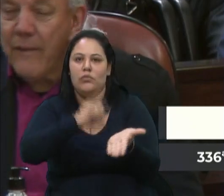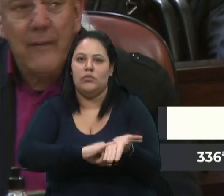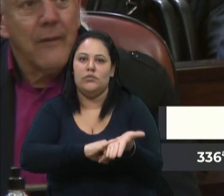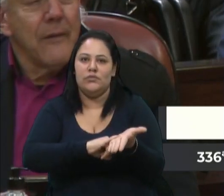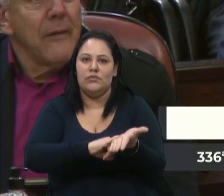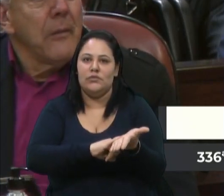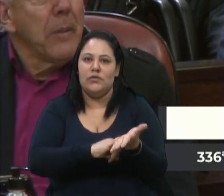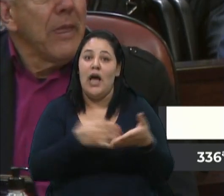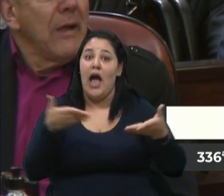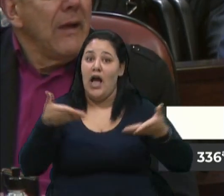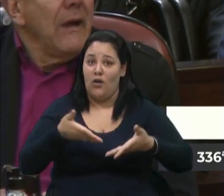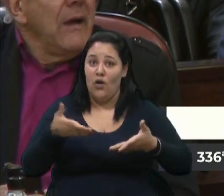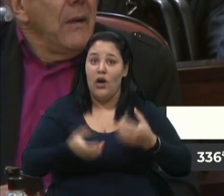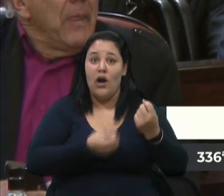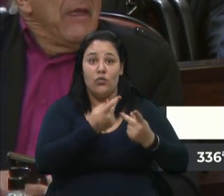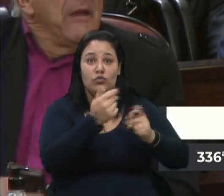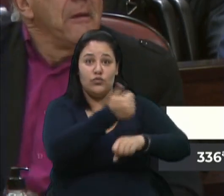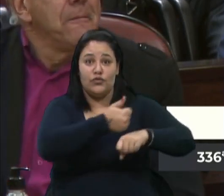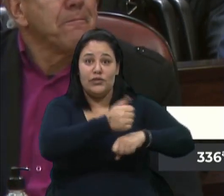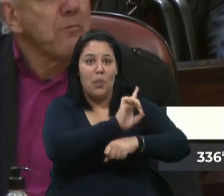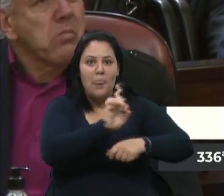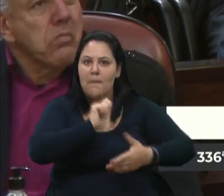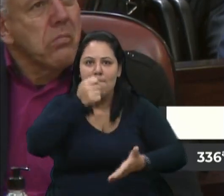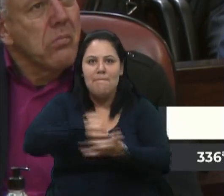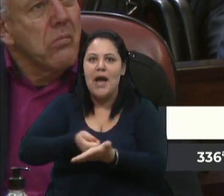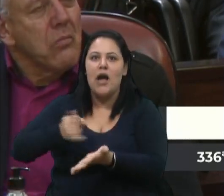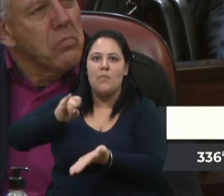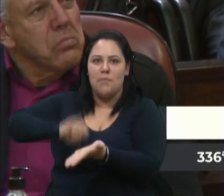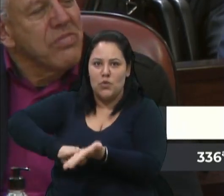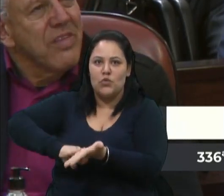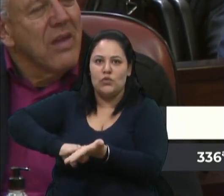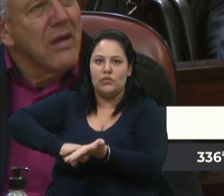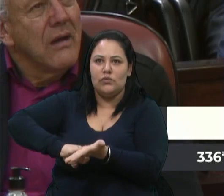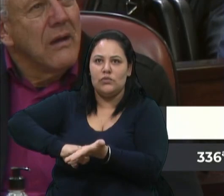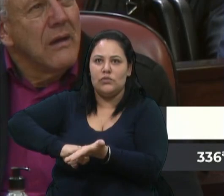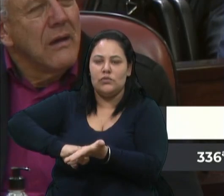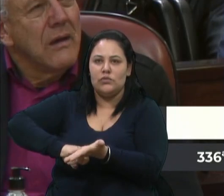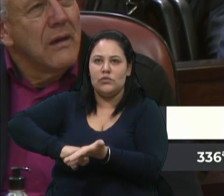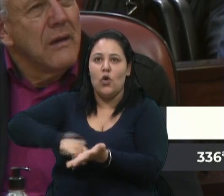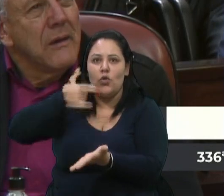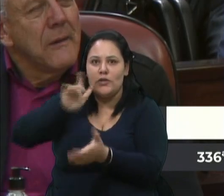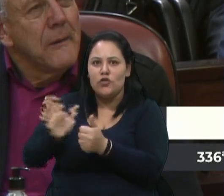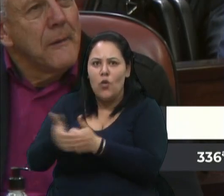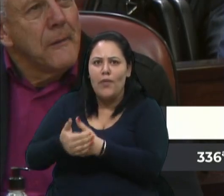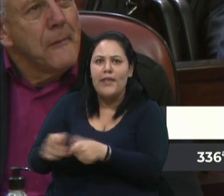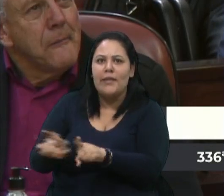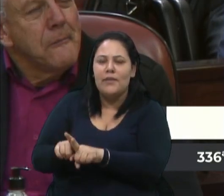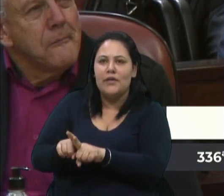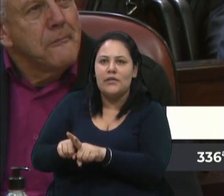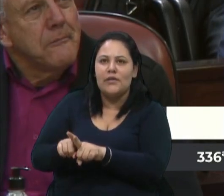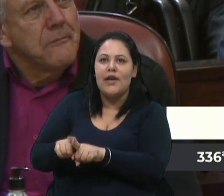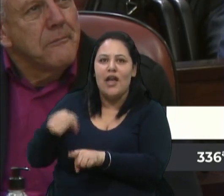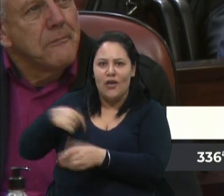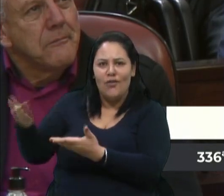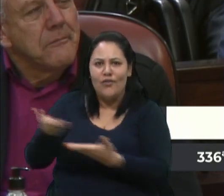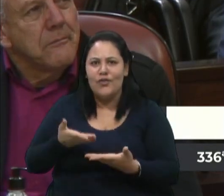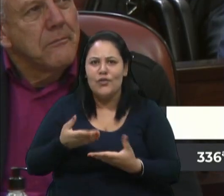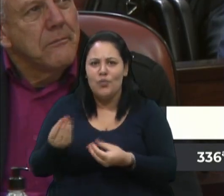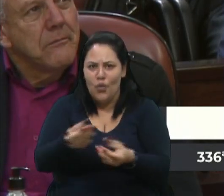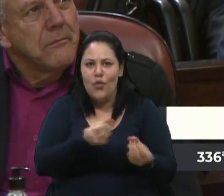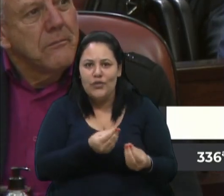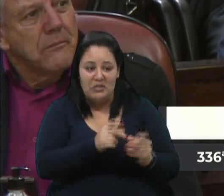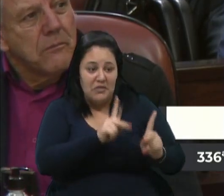de nem pagar os impostos, conseguem sonegar. Eu convido aqueles muitos que fazem o sinal da cruz